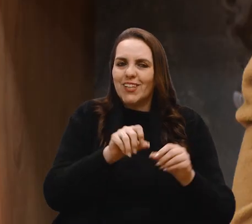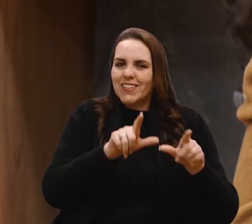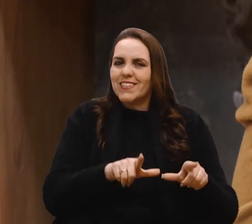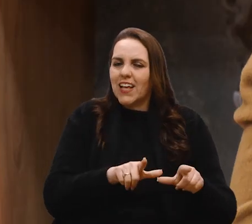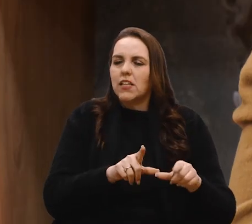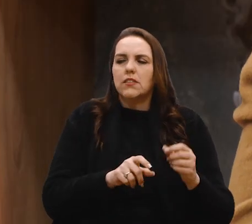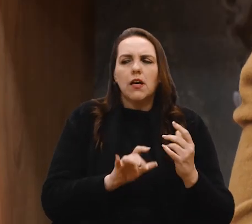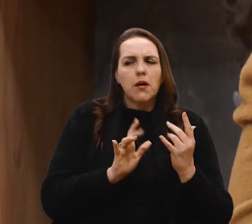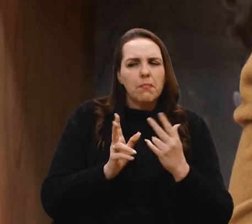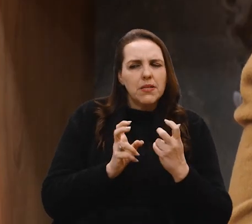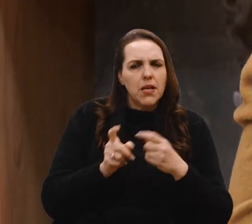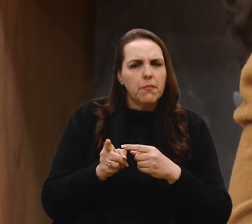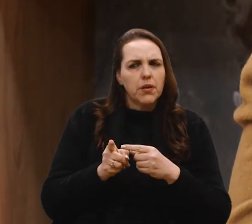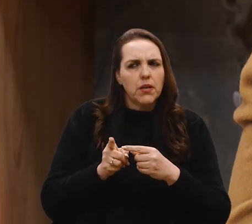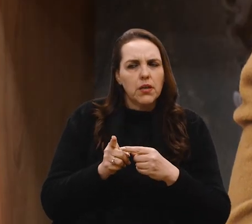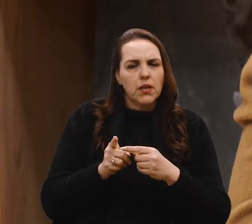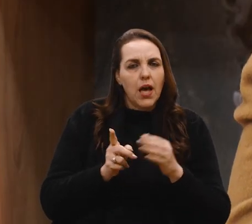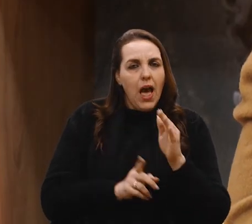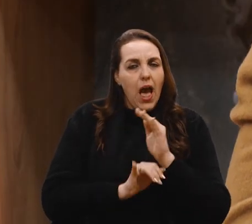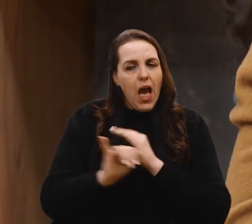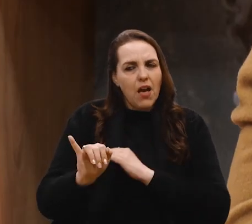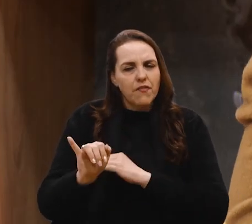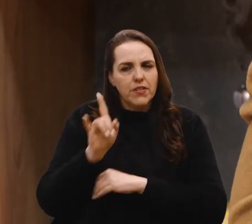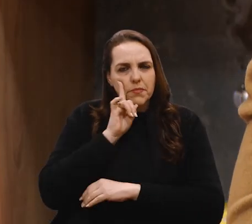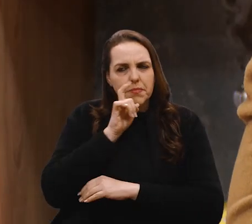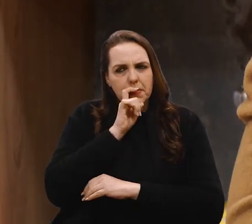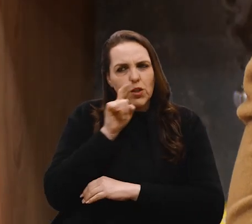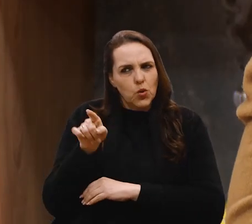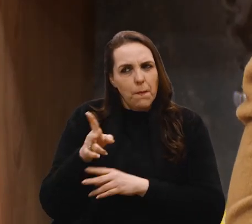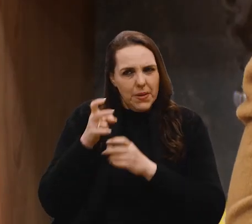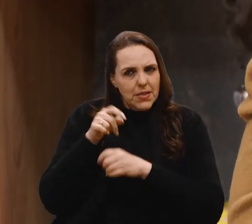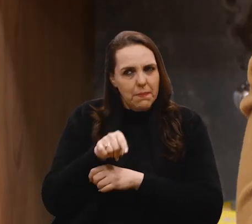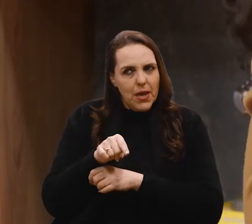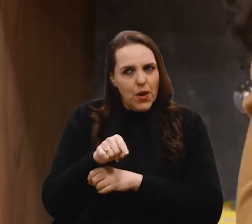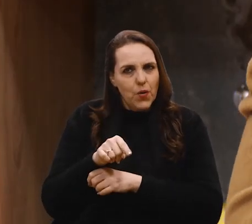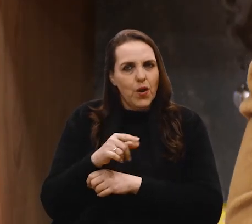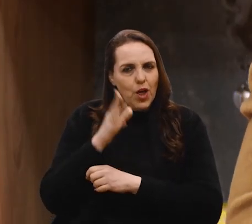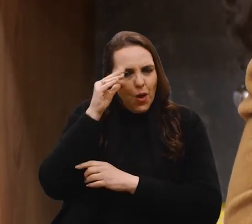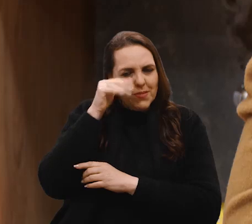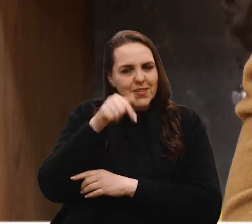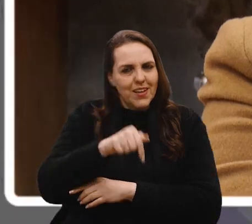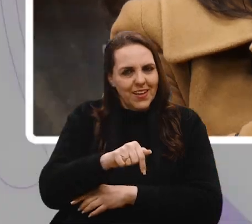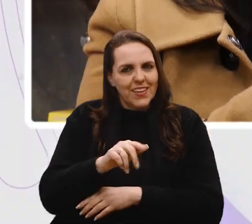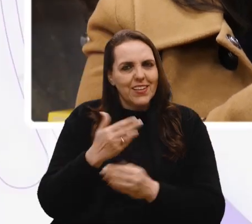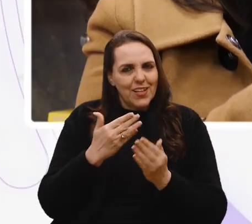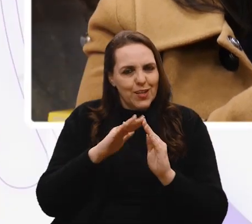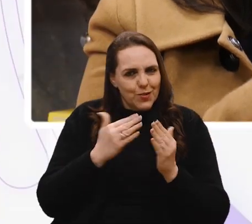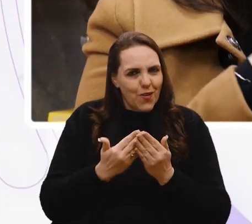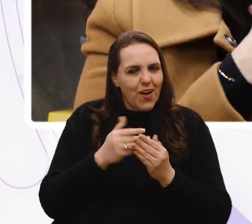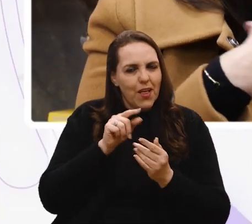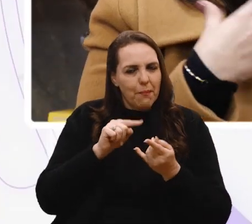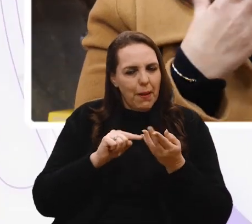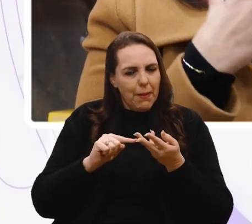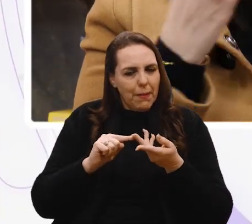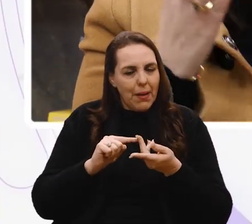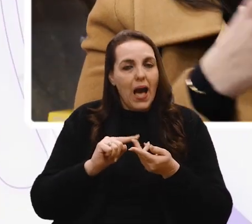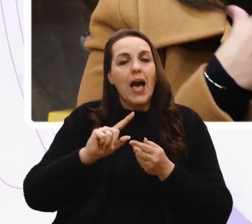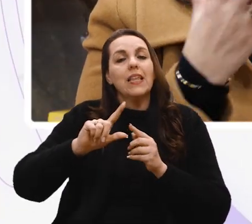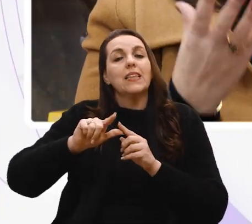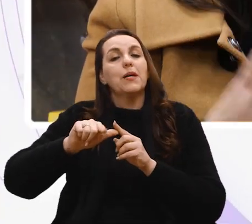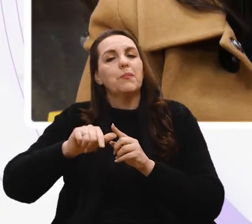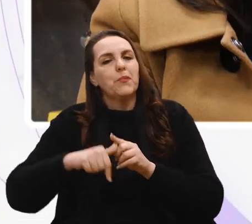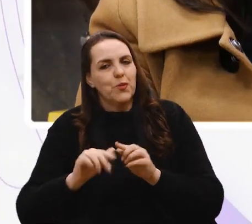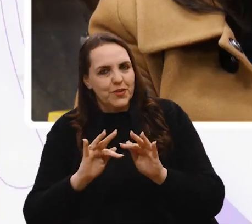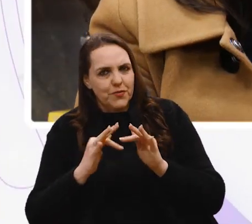Tu já notou alguma coisa que chamou atenção no teu filho? Porque a gente tem observado isso. E aí a família acaba trazendo, sim, muitas coisas que achavam